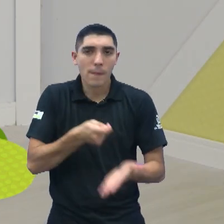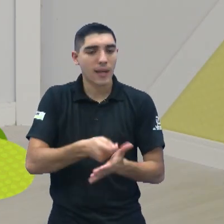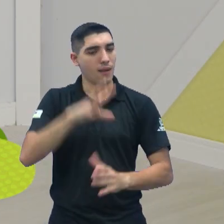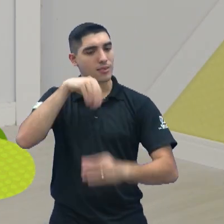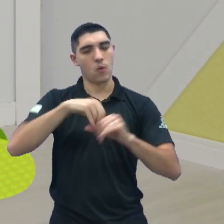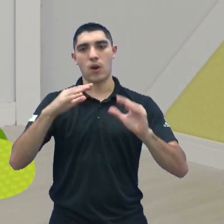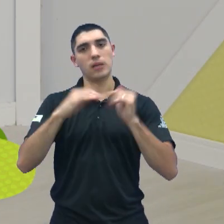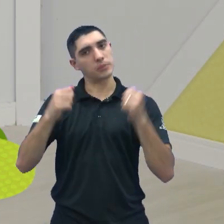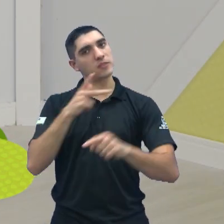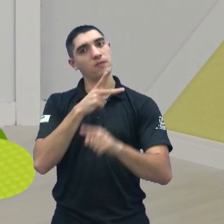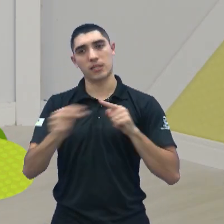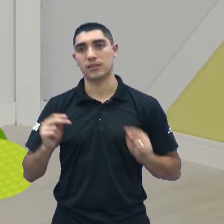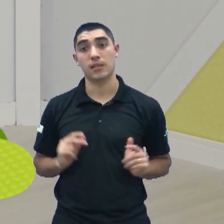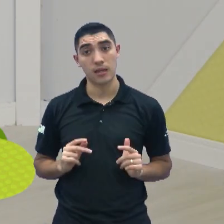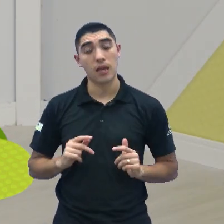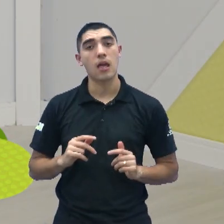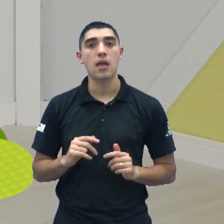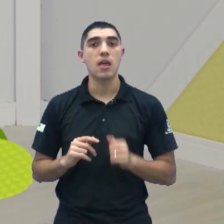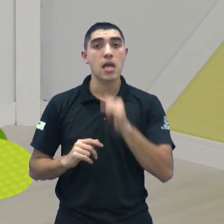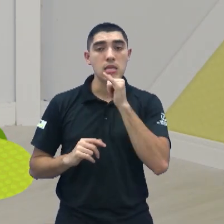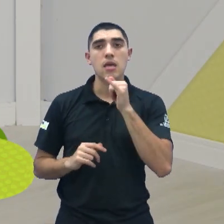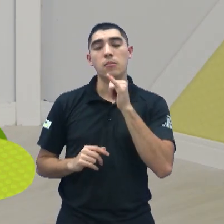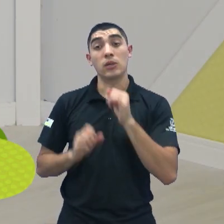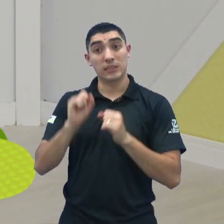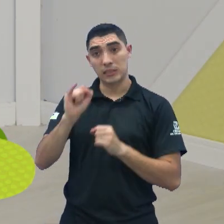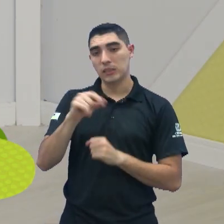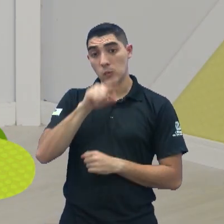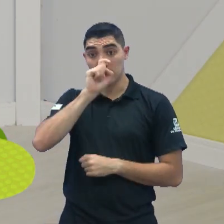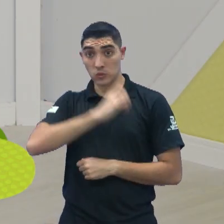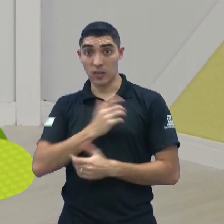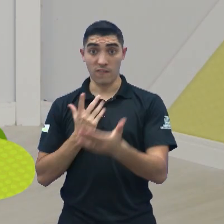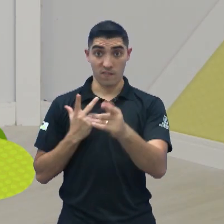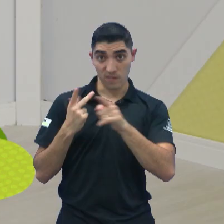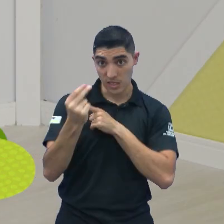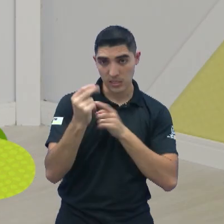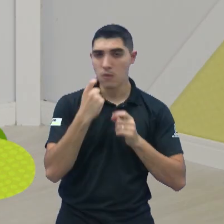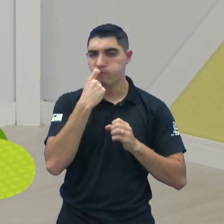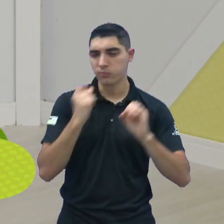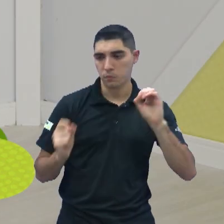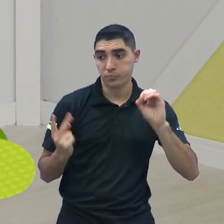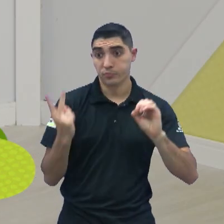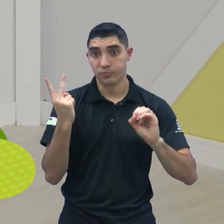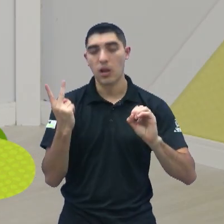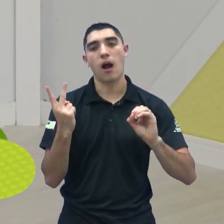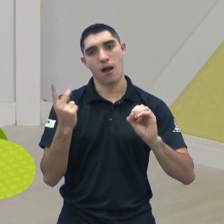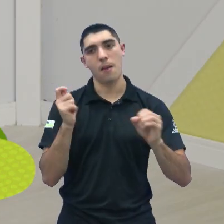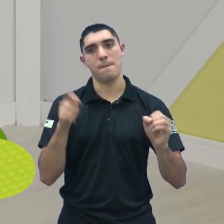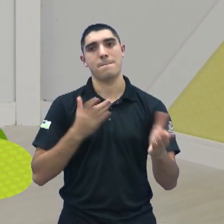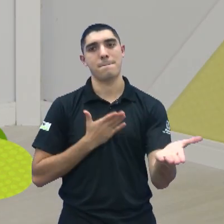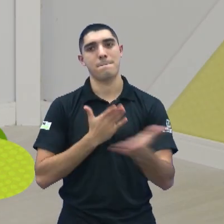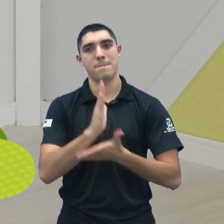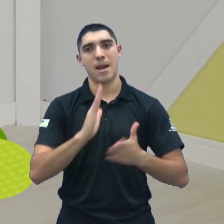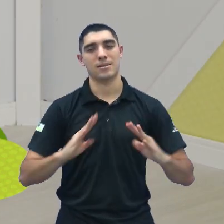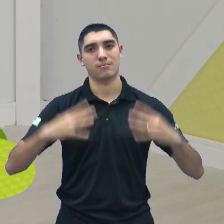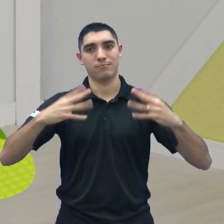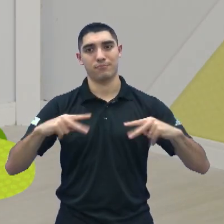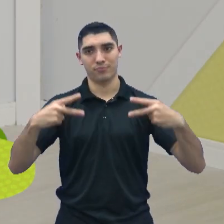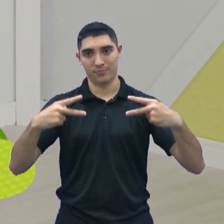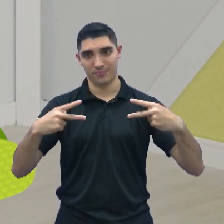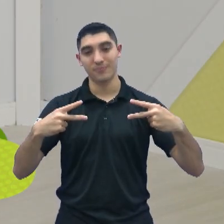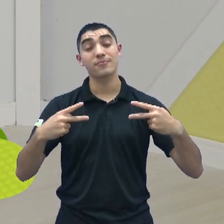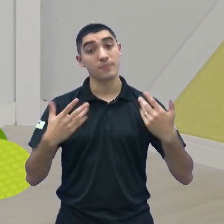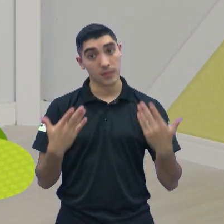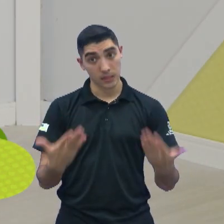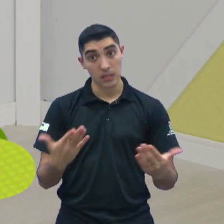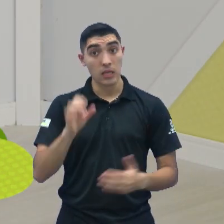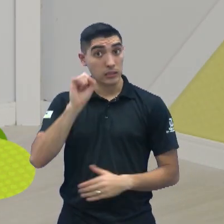aspas, tranquilo, né? Uma vitória por 2 gols de diferença consegue avançar para a próxima fase, lembrando que se o jogo terminar com a vitória do